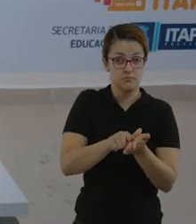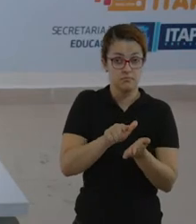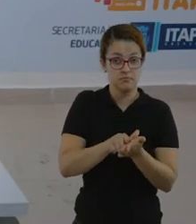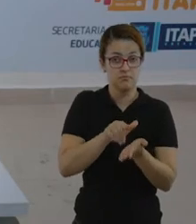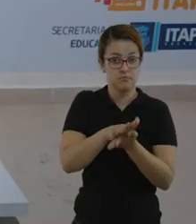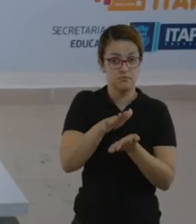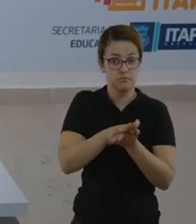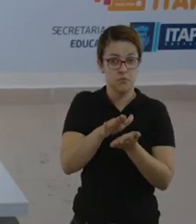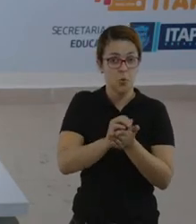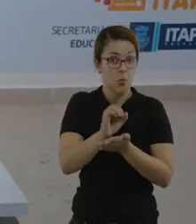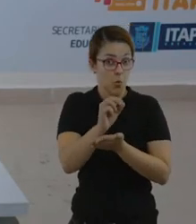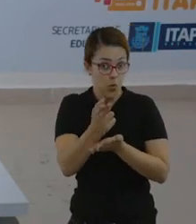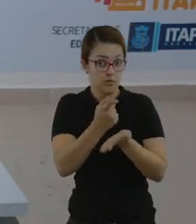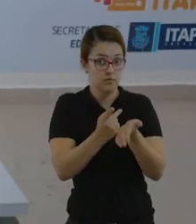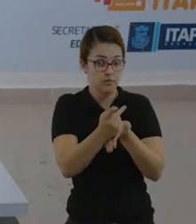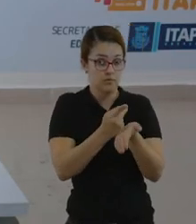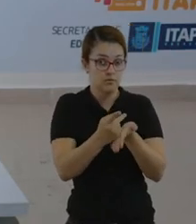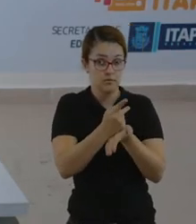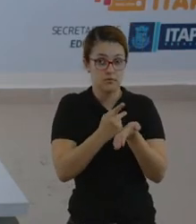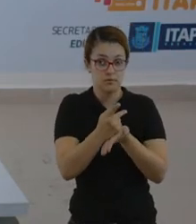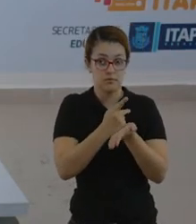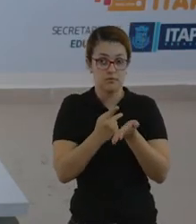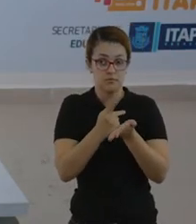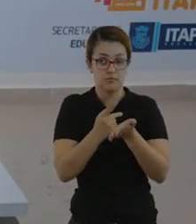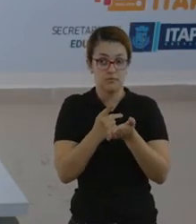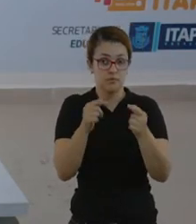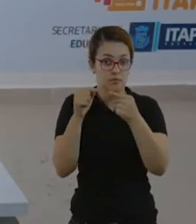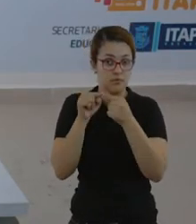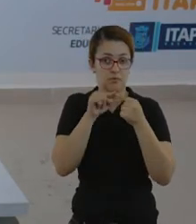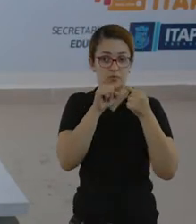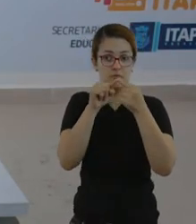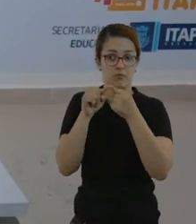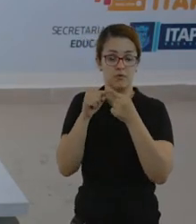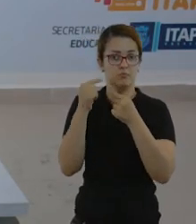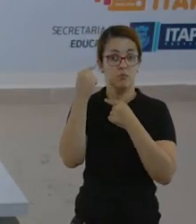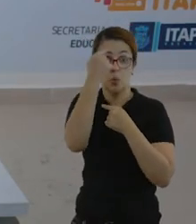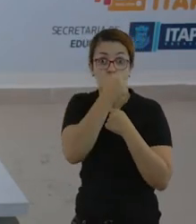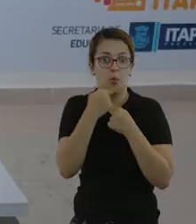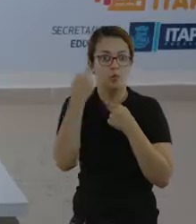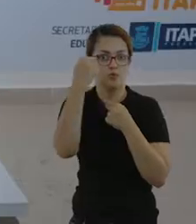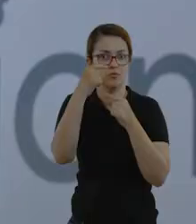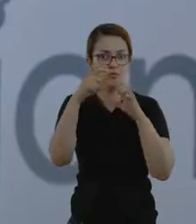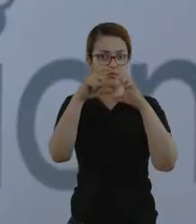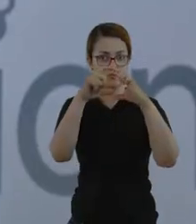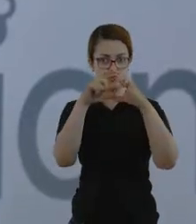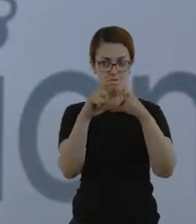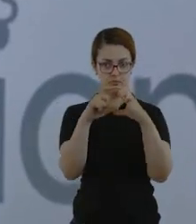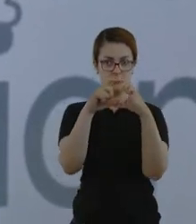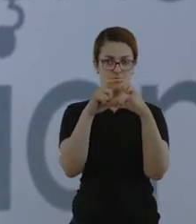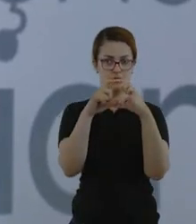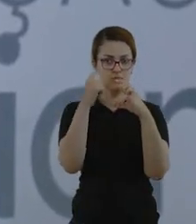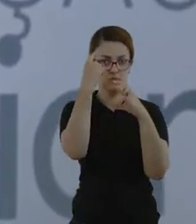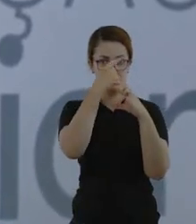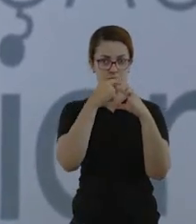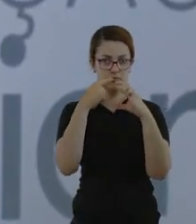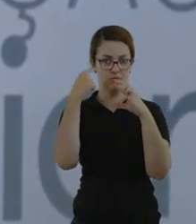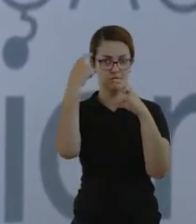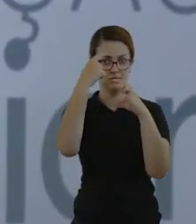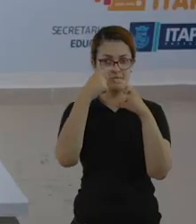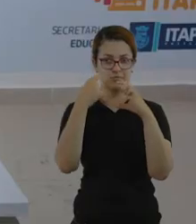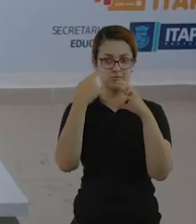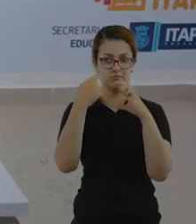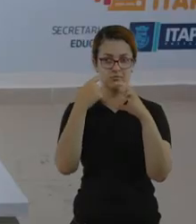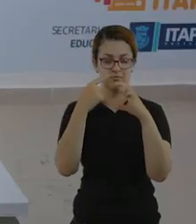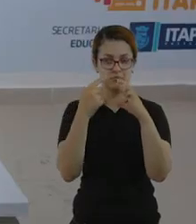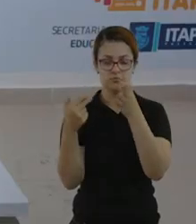vocês podem imprimir ou desenhar pares desses emojis. Ao desenhar esses pares ou